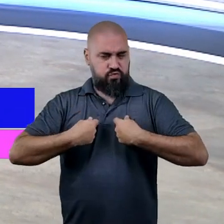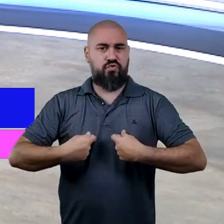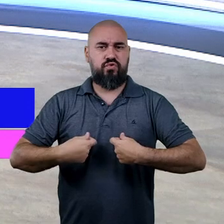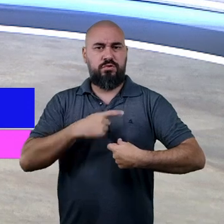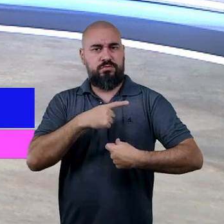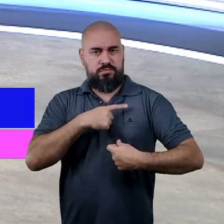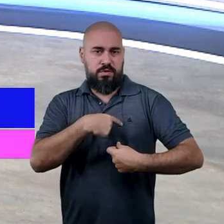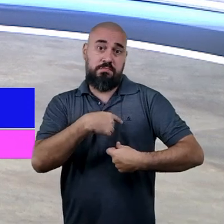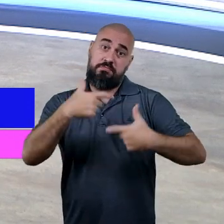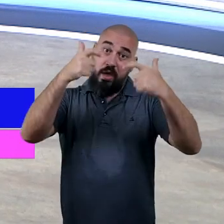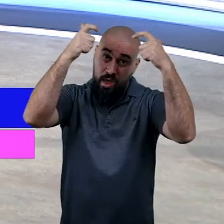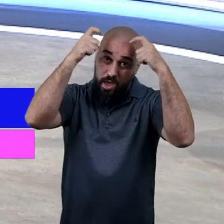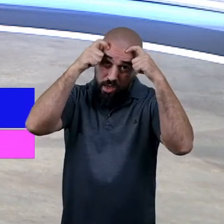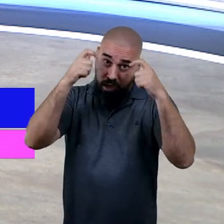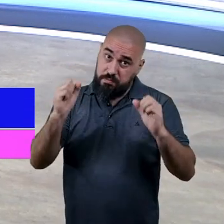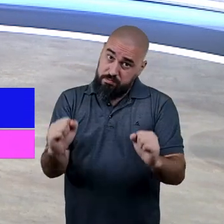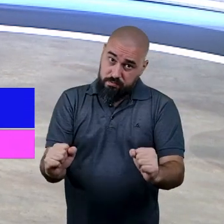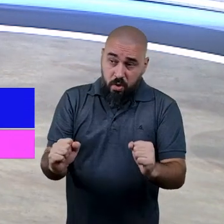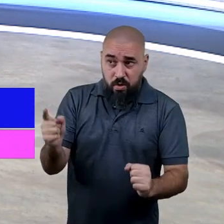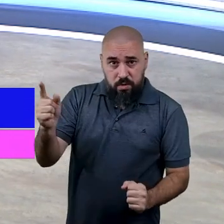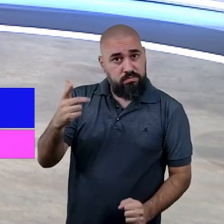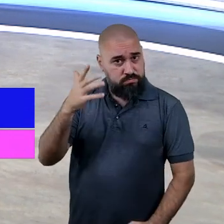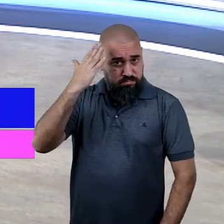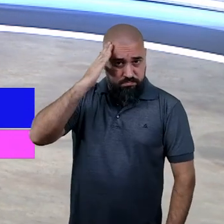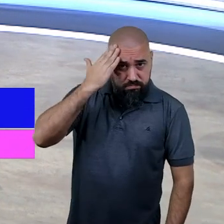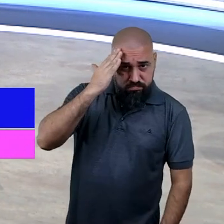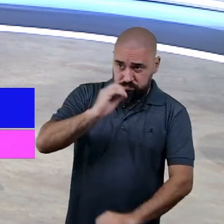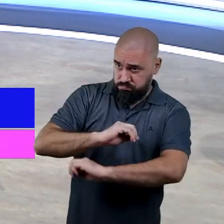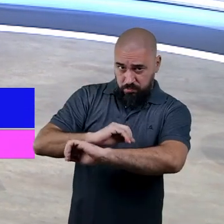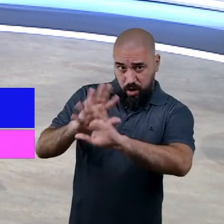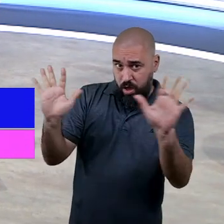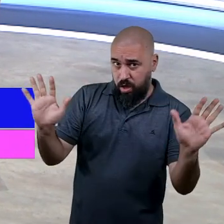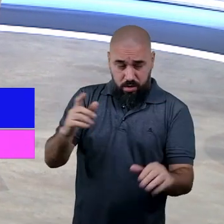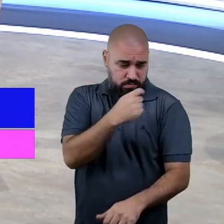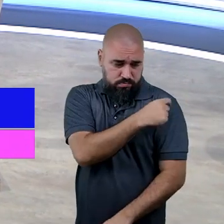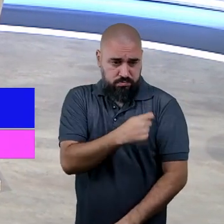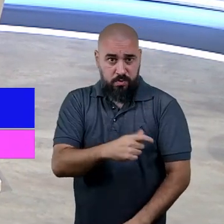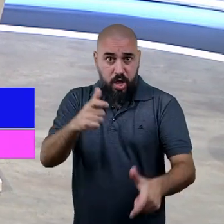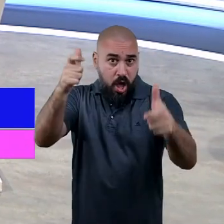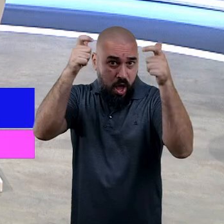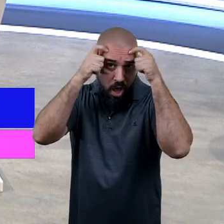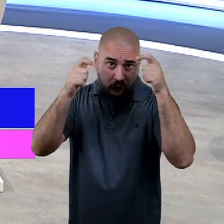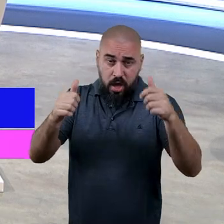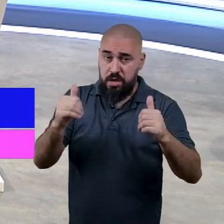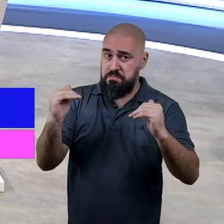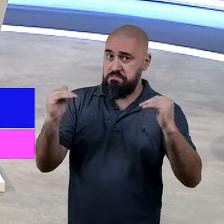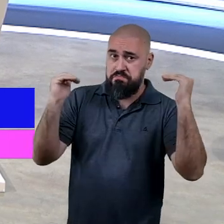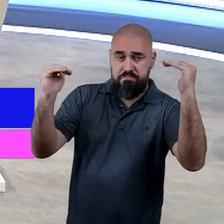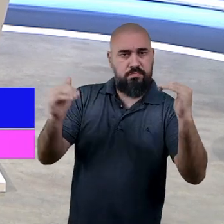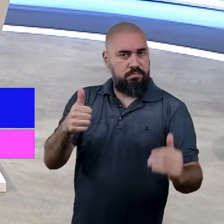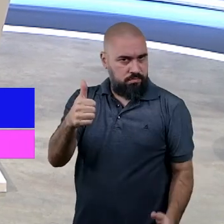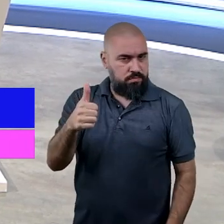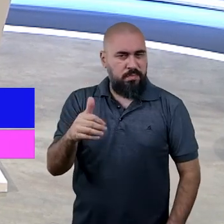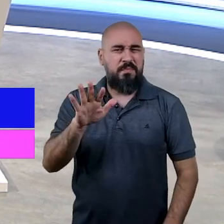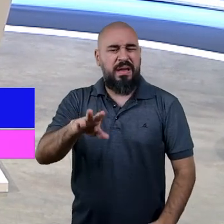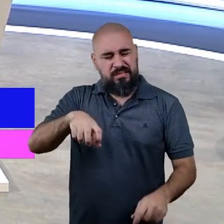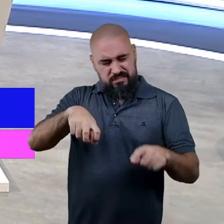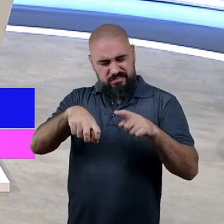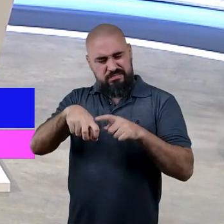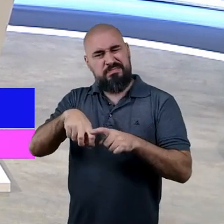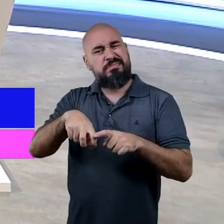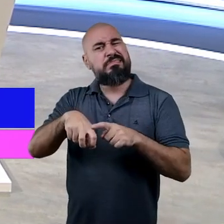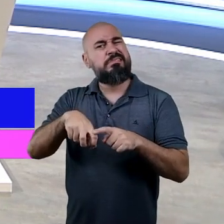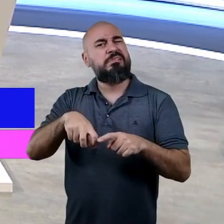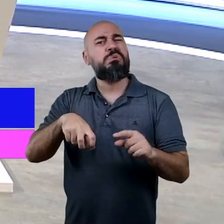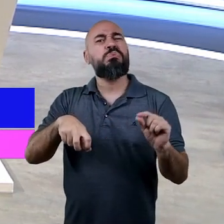manto, onde estabelece o seu governo. Está claro, sem nenhum problema. Agora, na coxa, o que